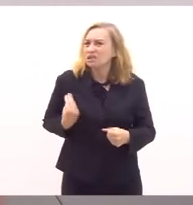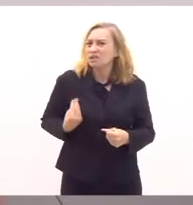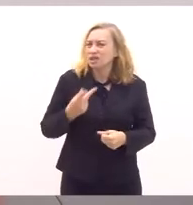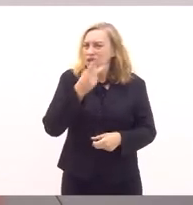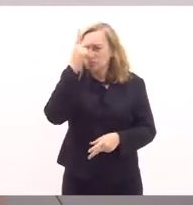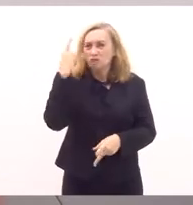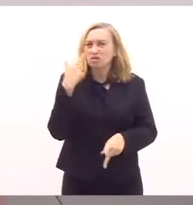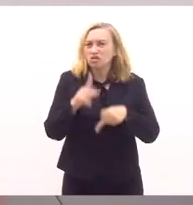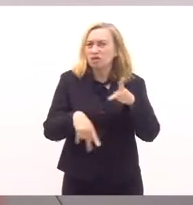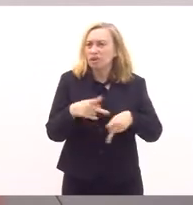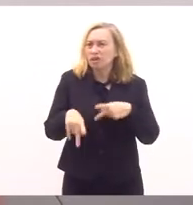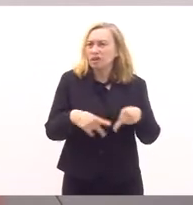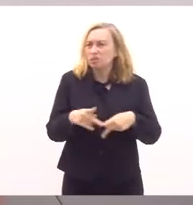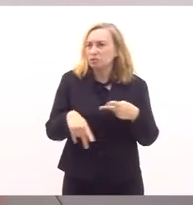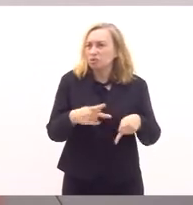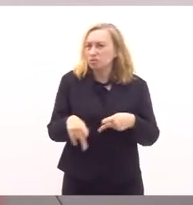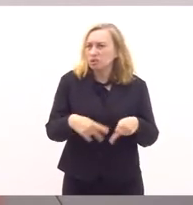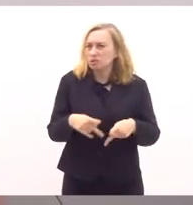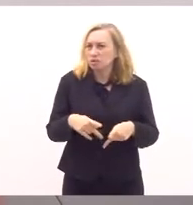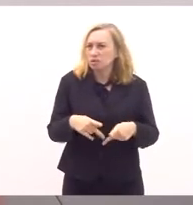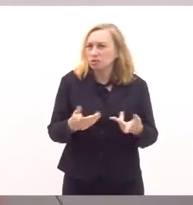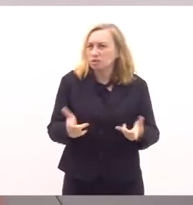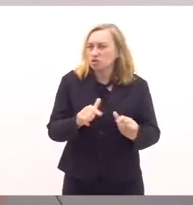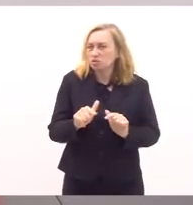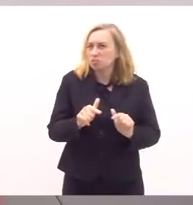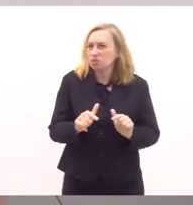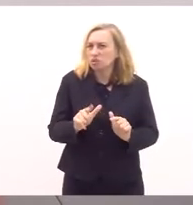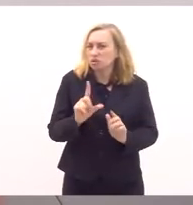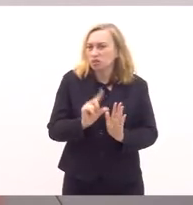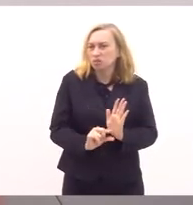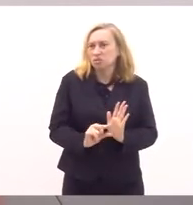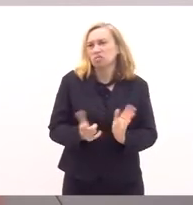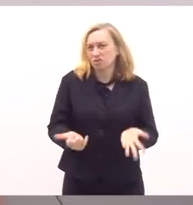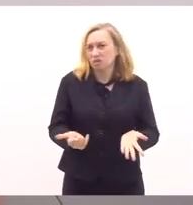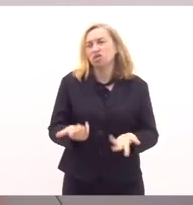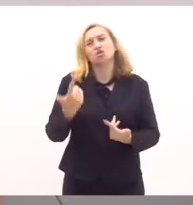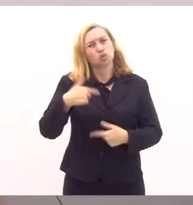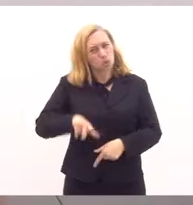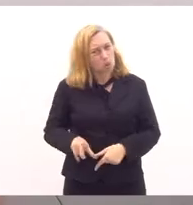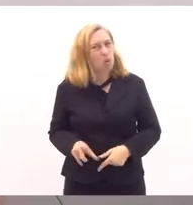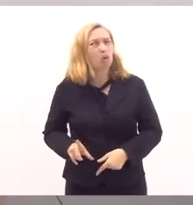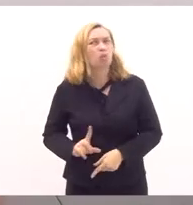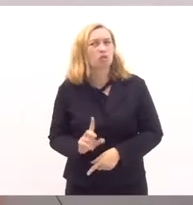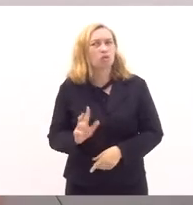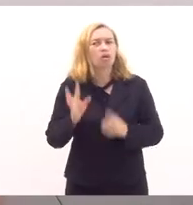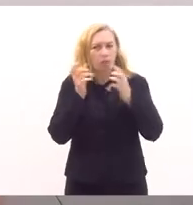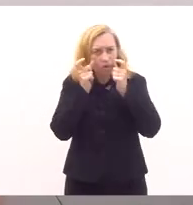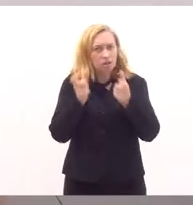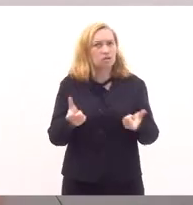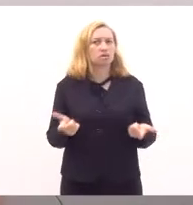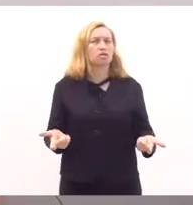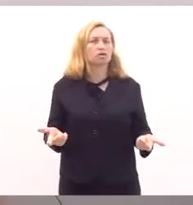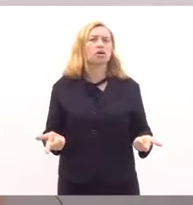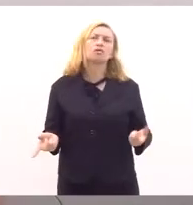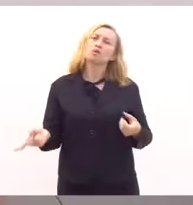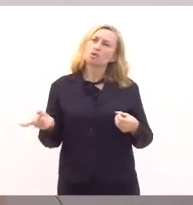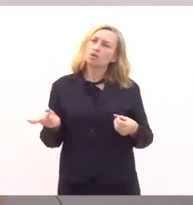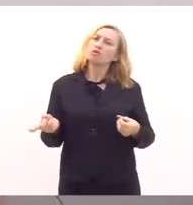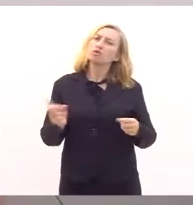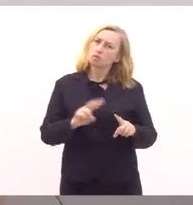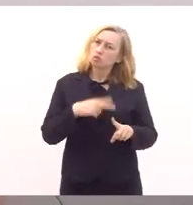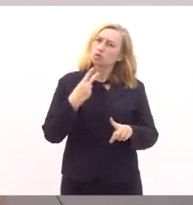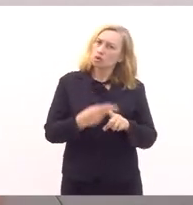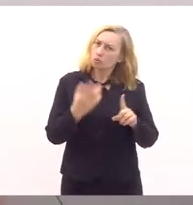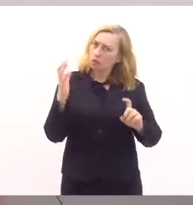trabalhadores e, principalmente, das trabalhadoras, isso é urgente. Então, mais uma vez, eu chamo a atenção. Vamos redobrar a